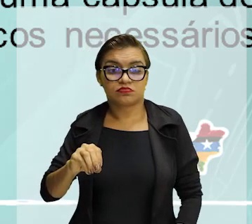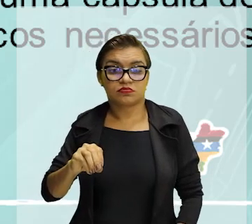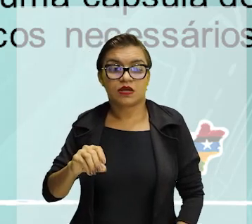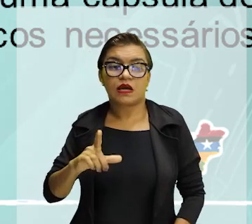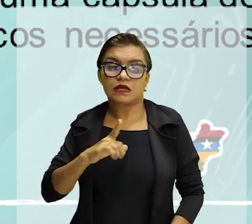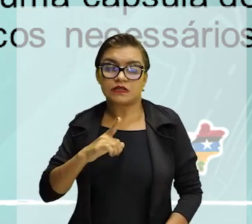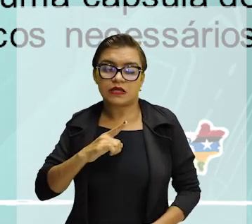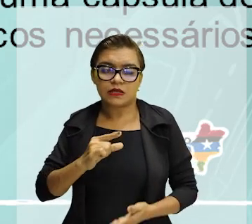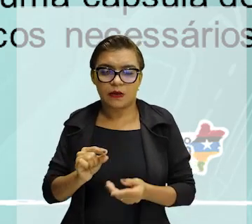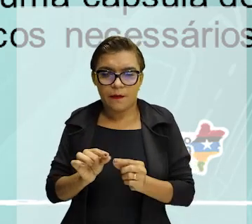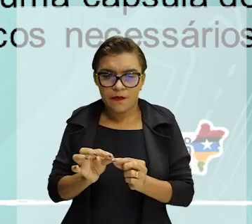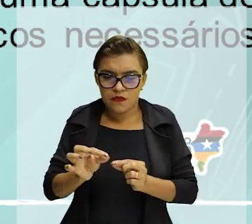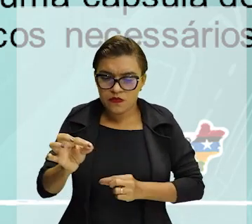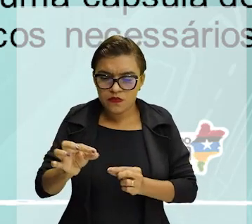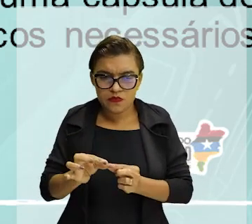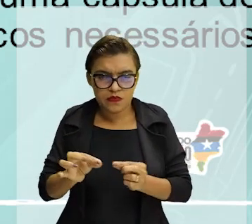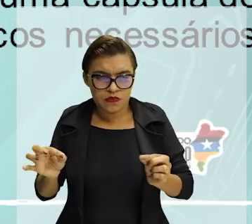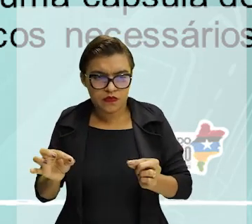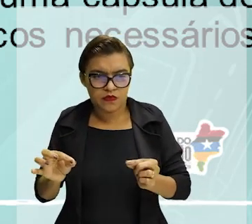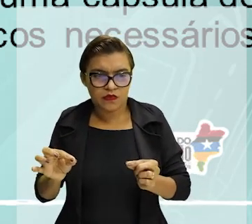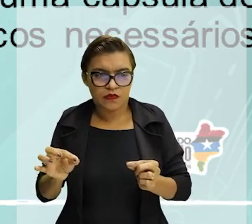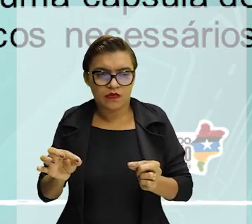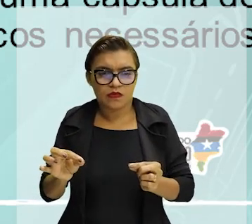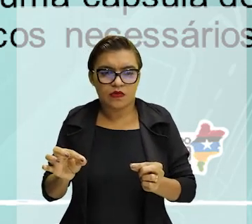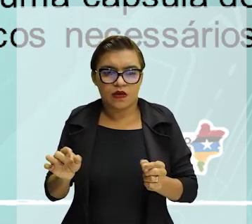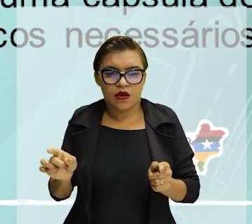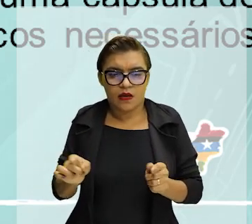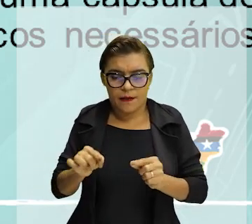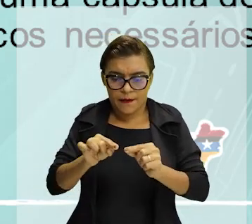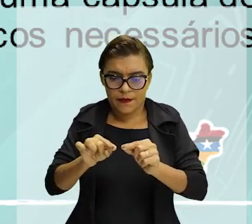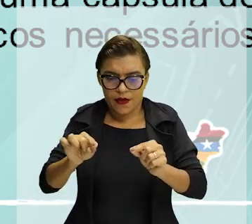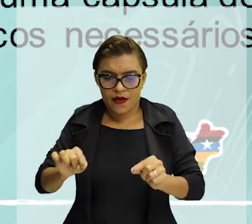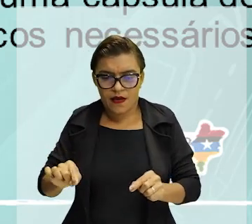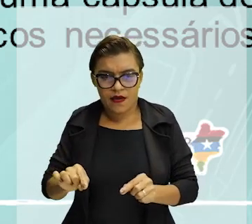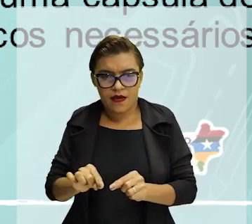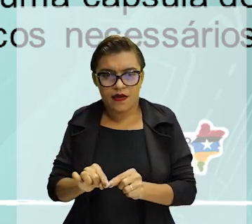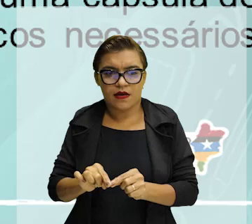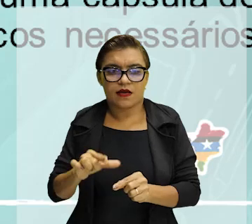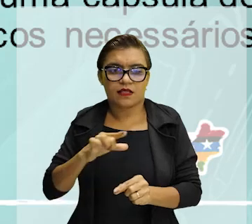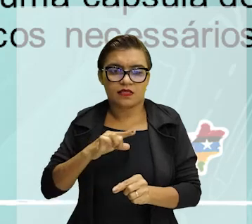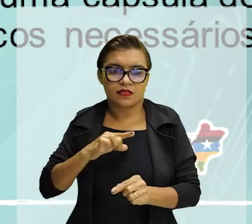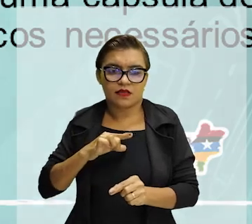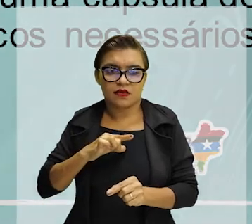Na qual se produzem os circuitos através do processo conhecido como